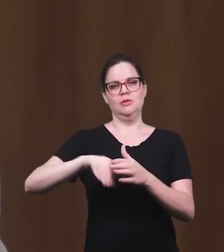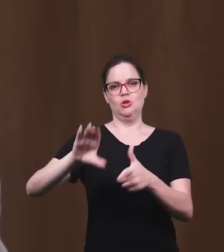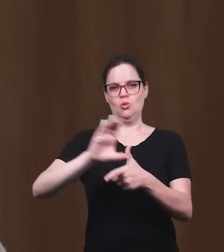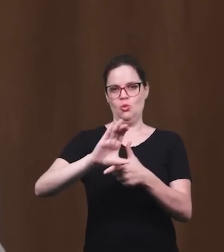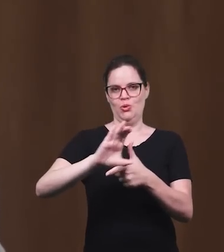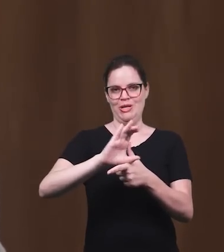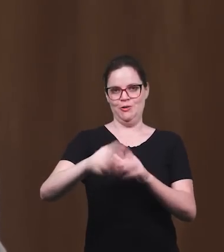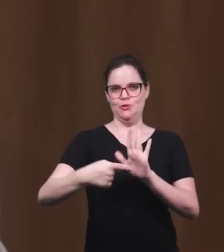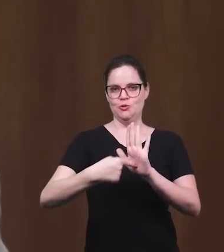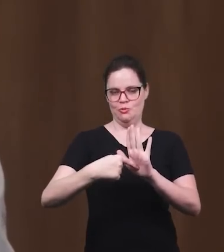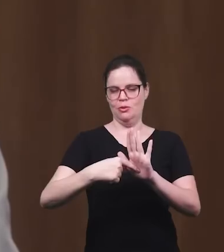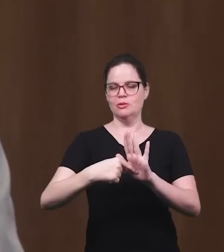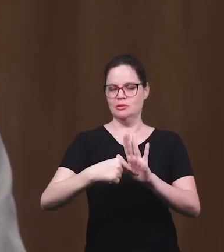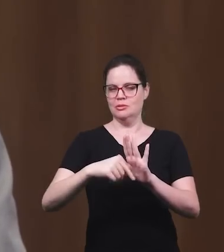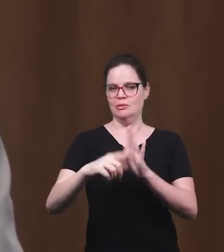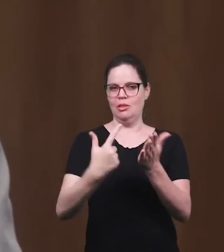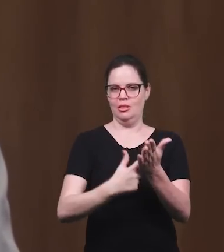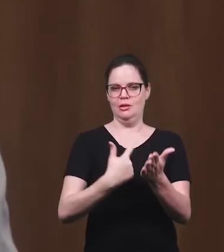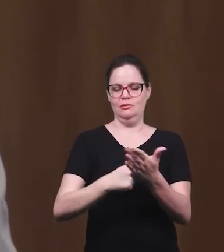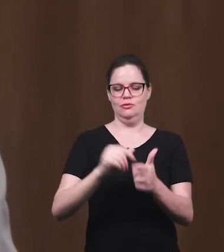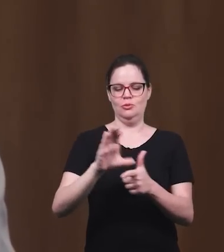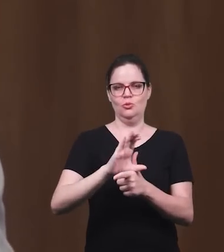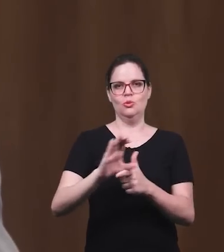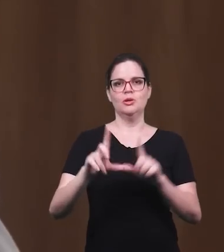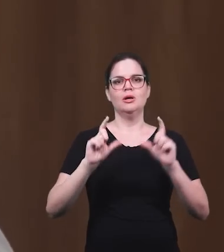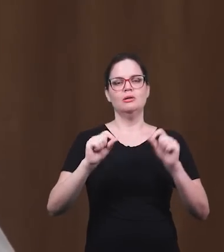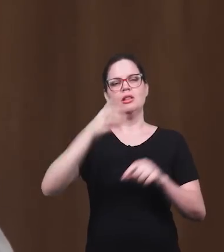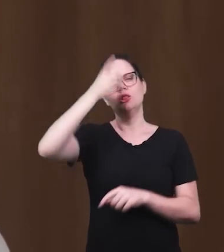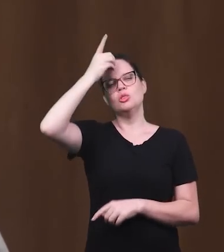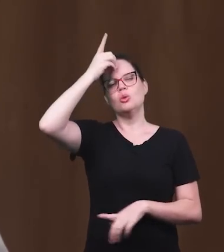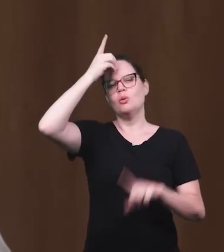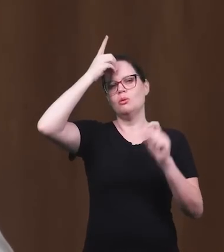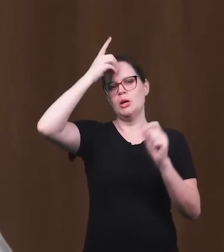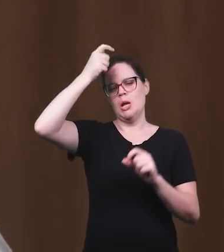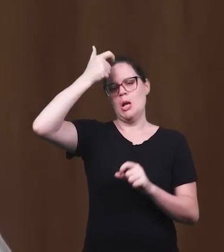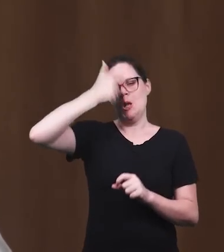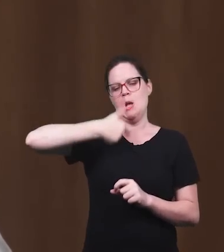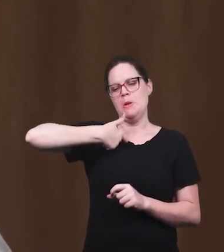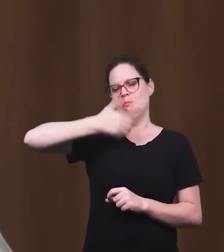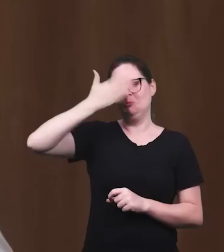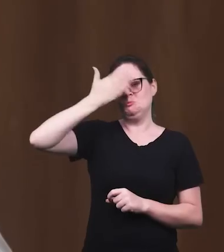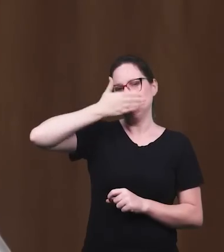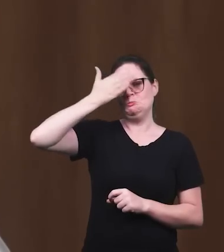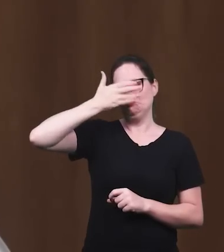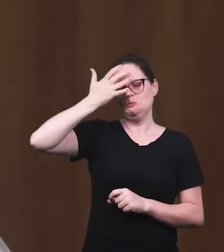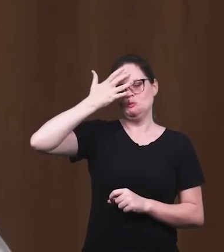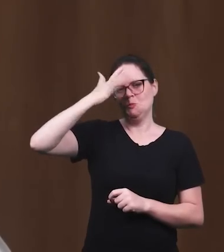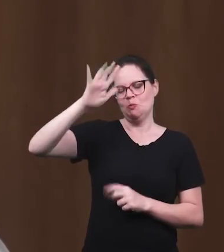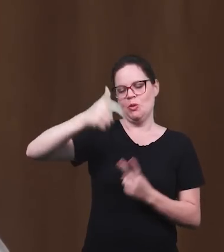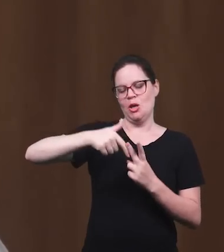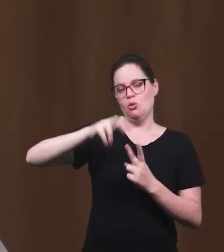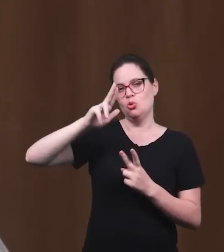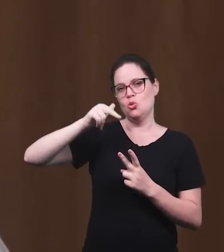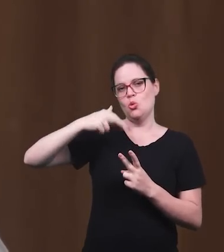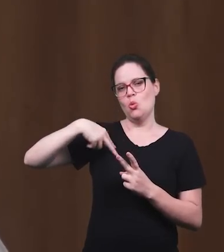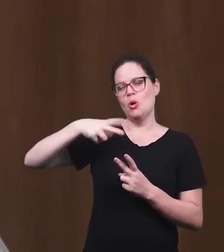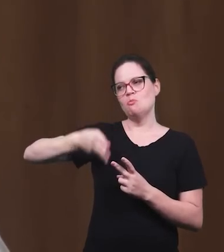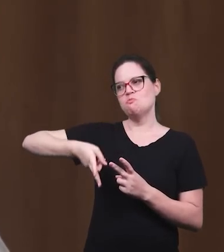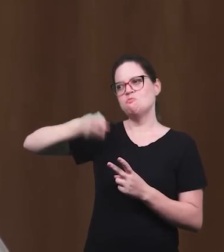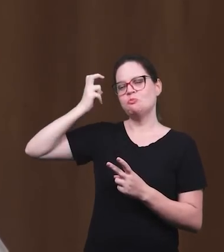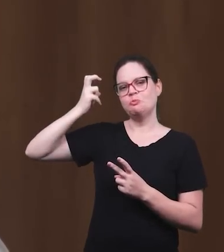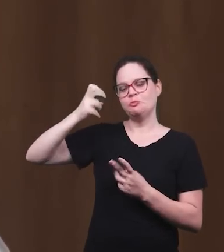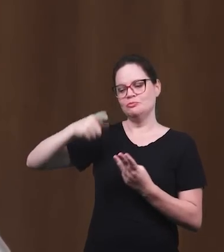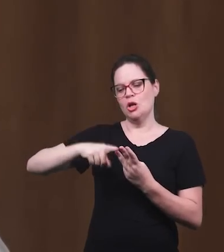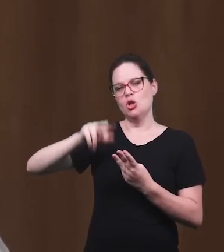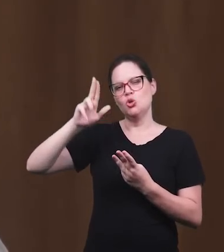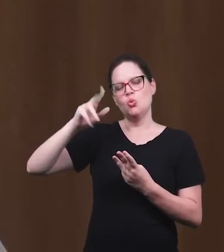aos Coríntios. O que é um dom espiritual? É aquilo que o olho não viu, o ouvido não ouviu,